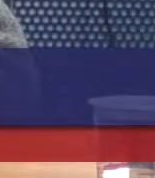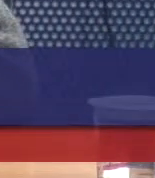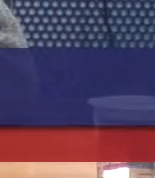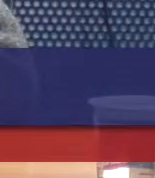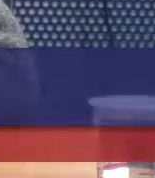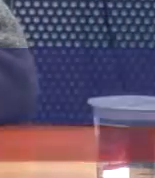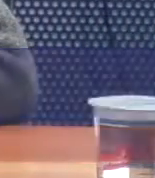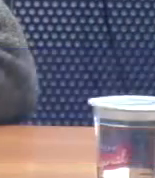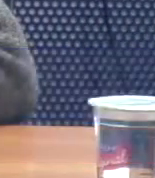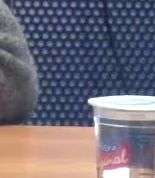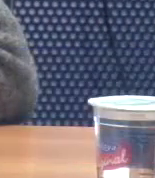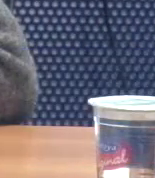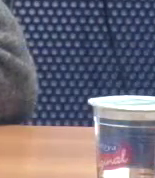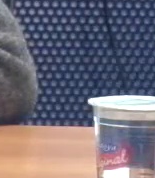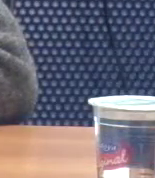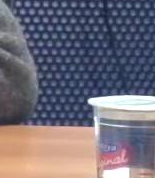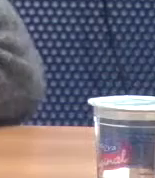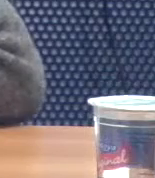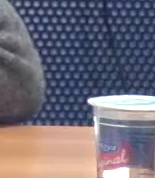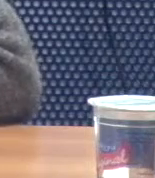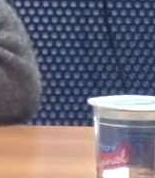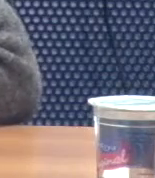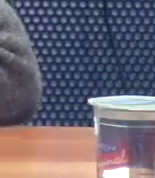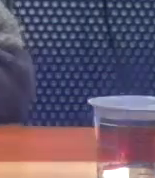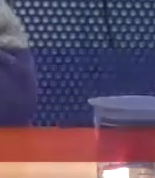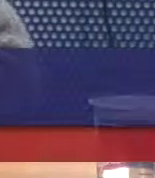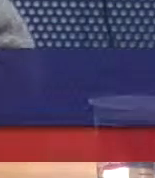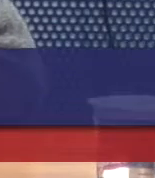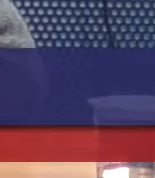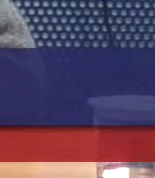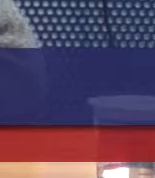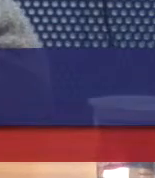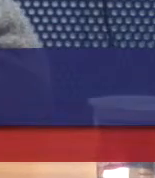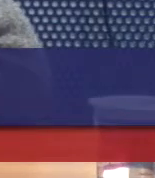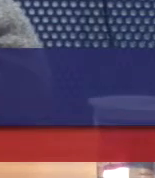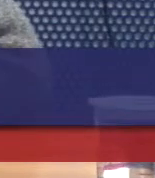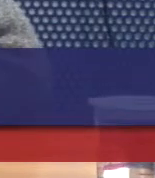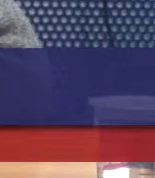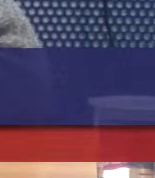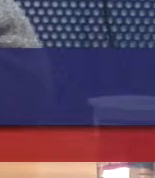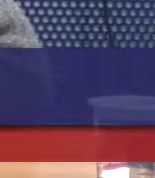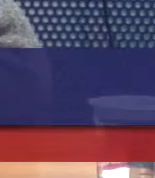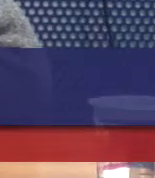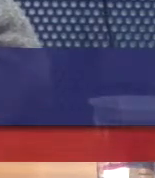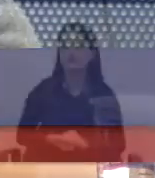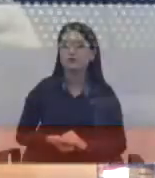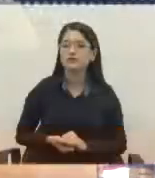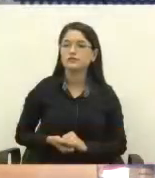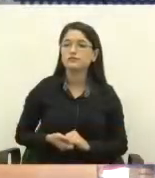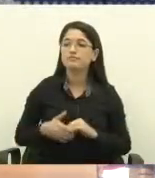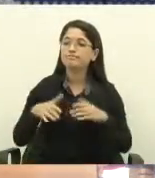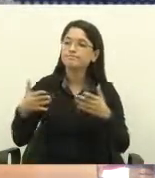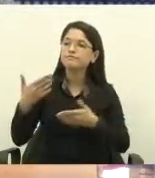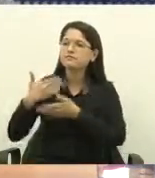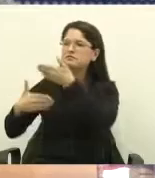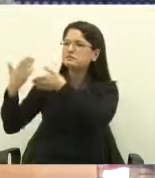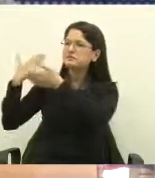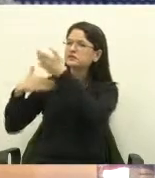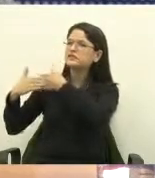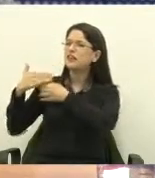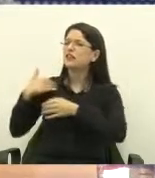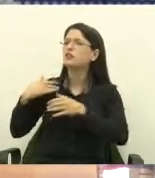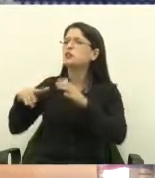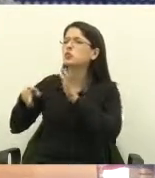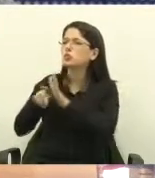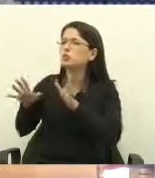essas questões do trabalho. E a comissão ela tem um papel importante. Inclusive, num passado histórico, a comissão ela tinha um papel